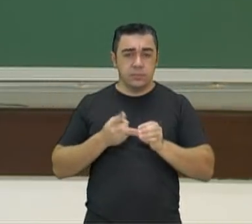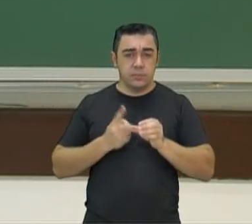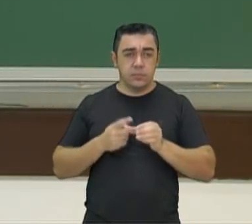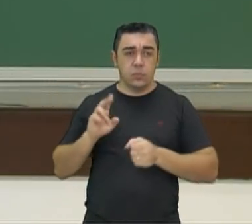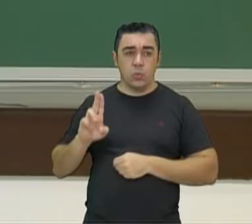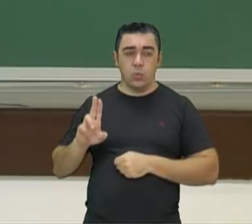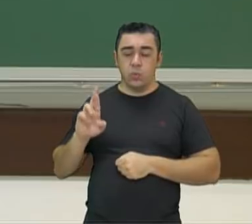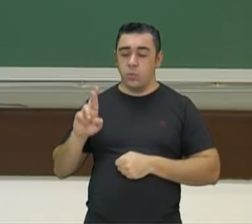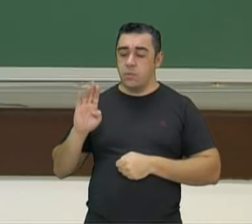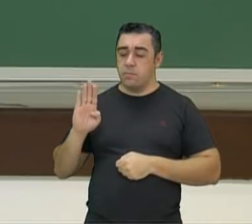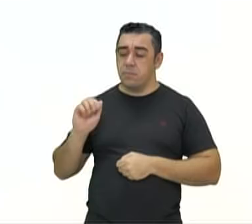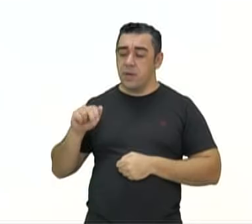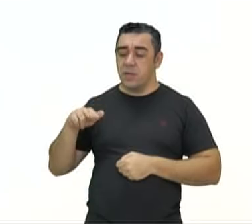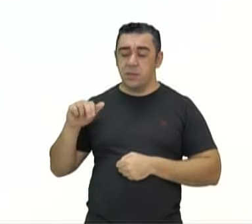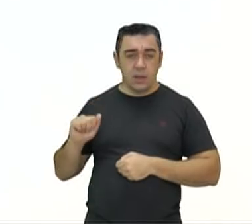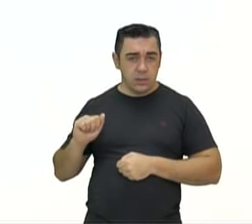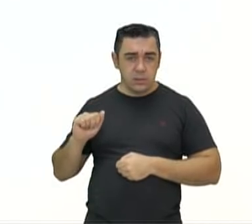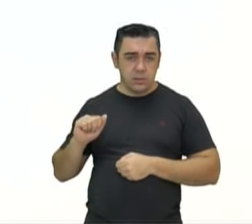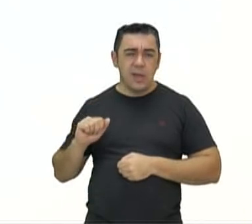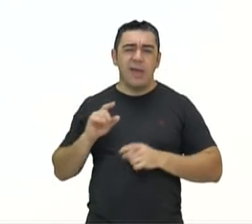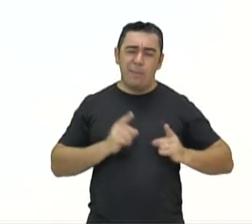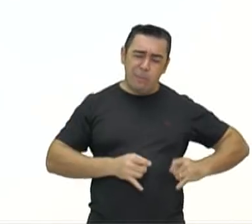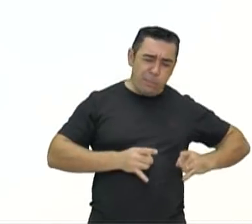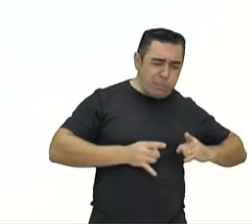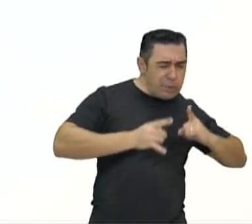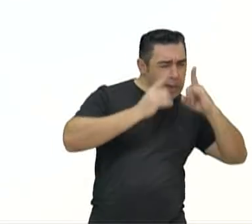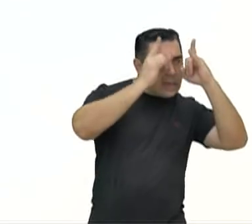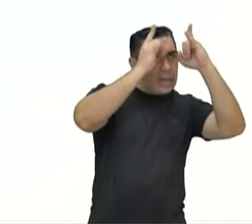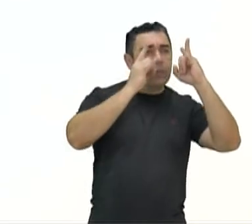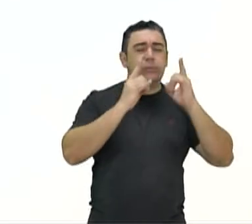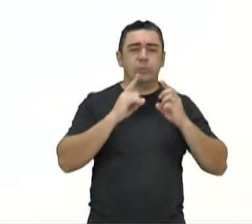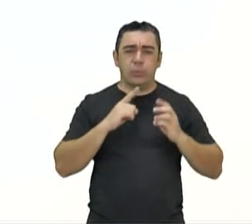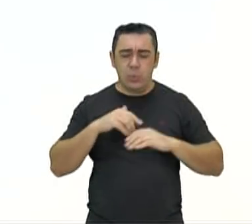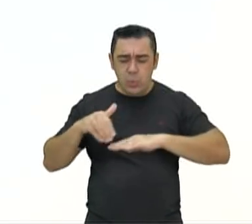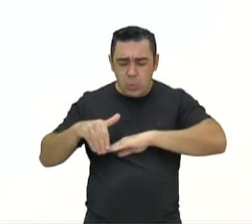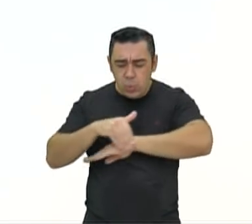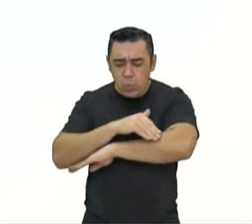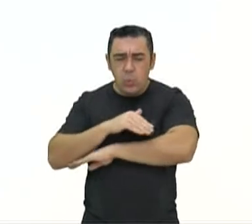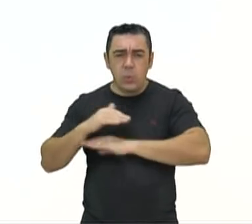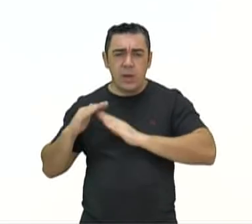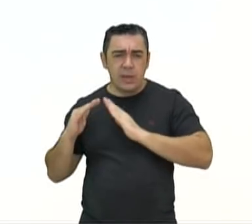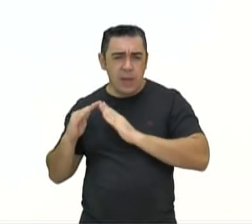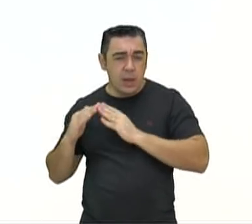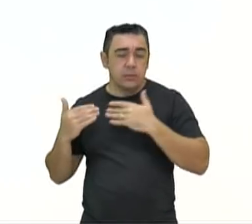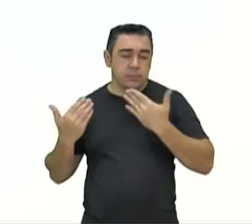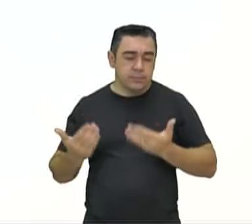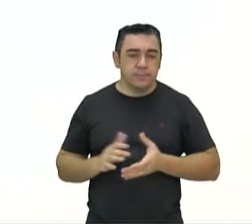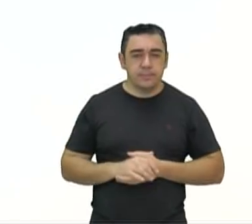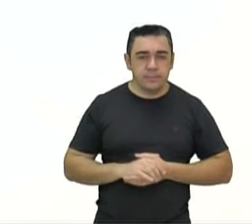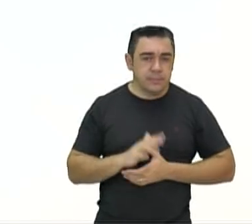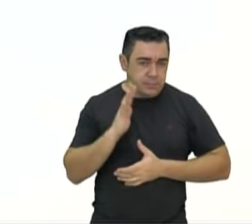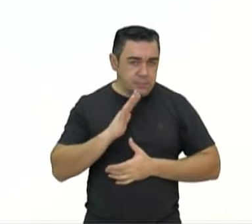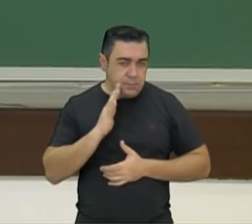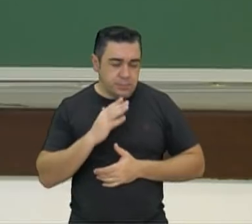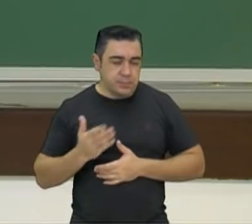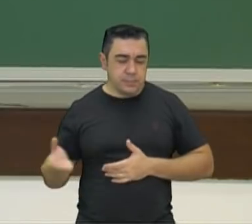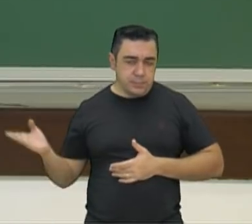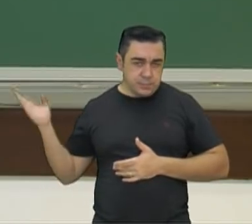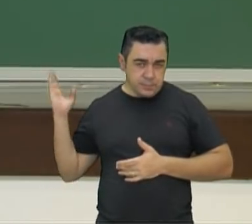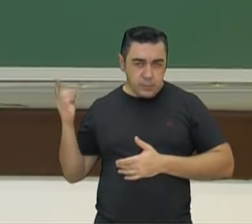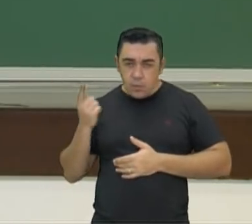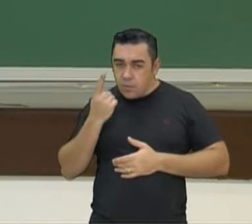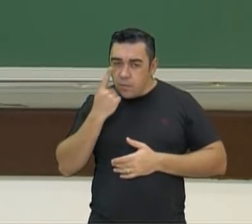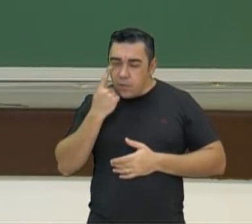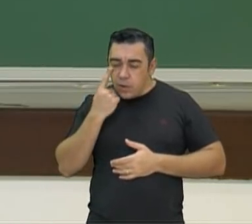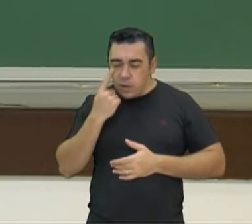urbana, predomínio lá de prédios, ruas, né, casas, enfim. Beleza, gente? Bem legal isso aí. Então,